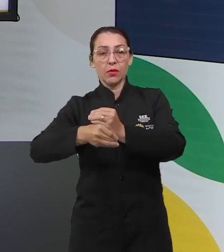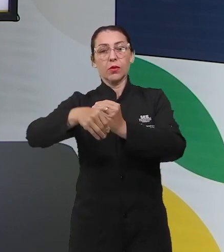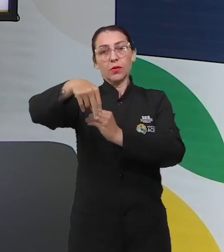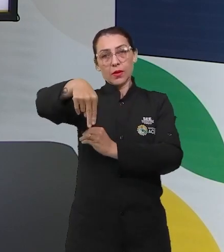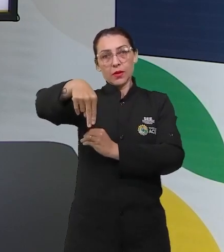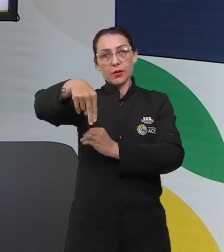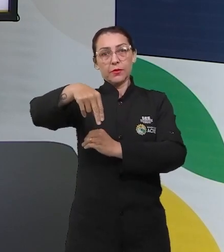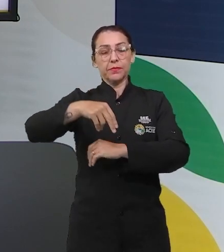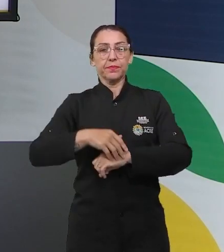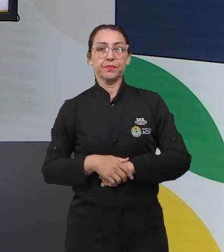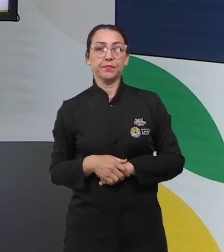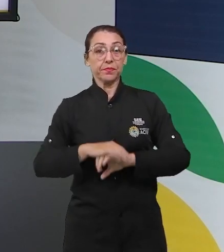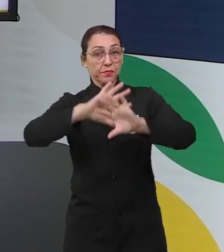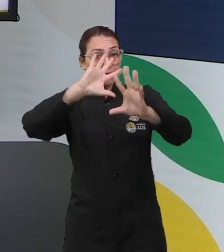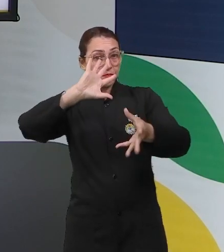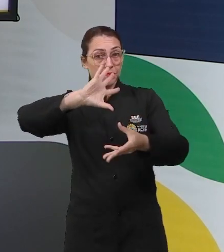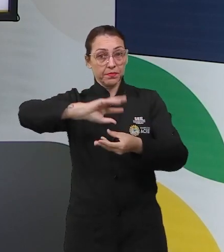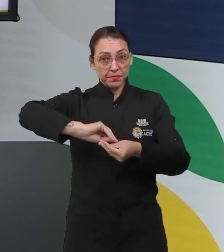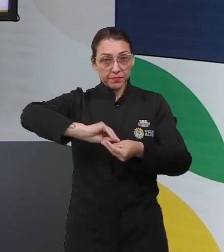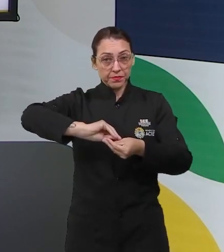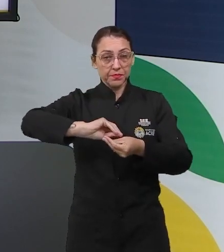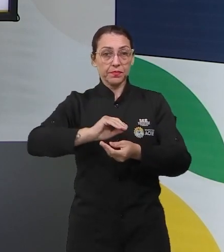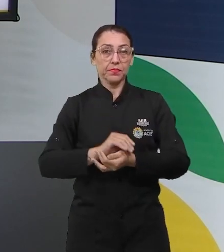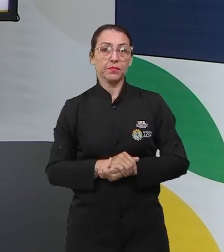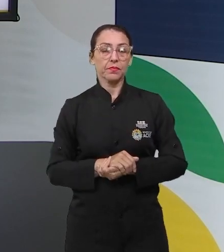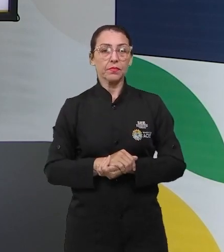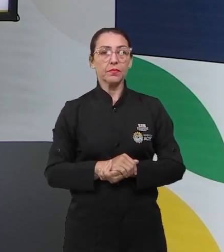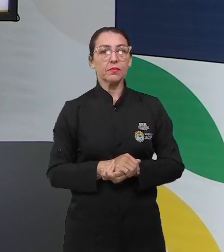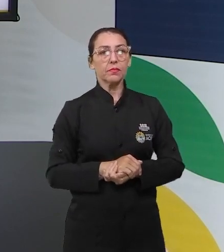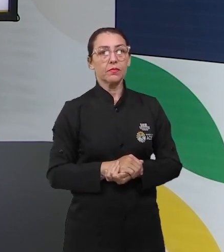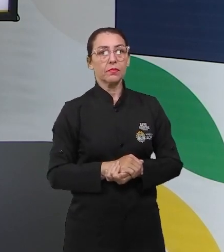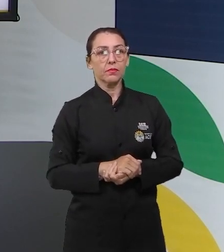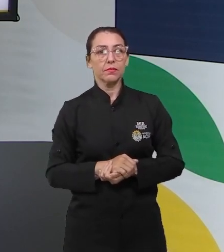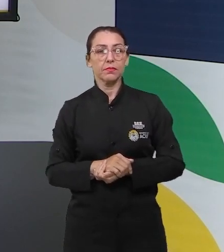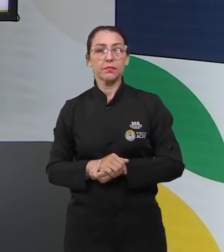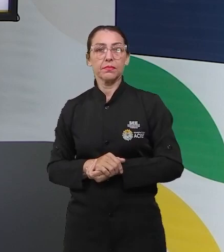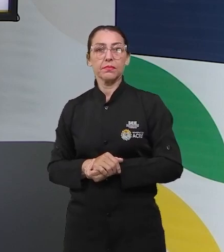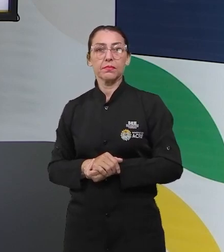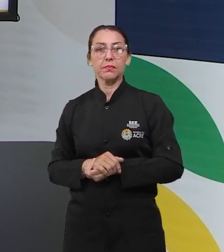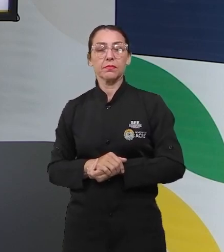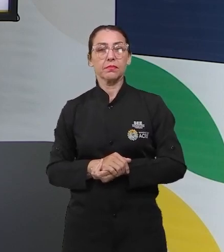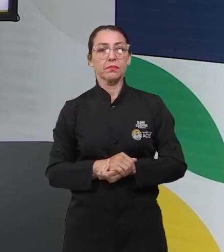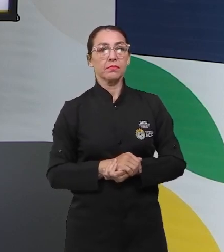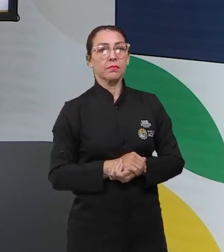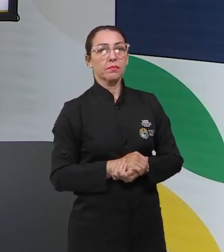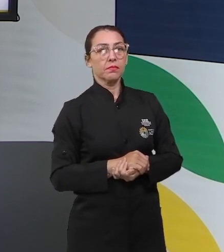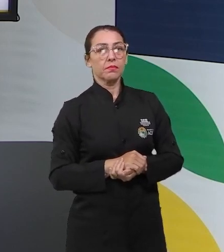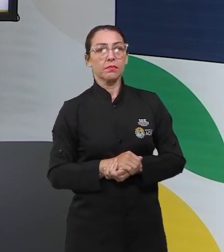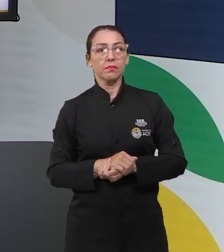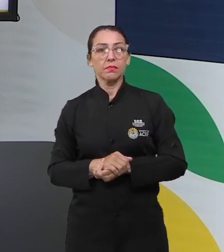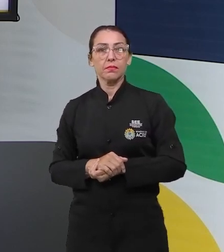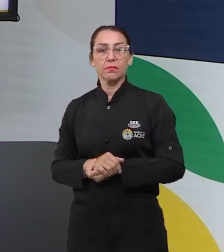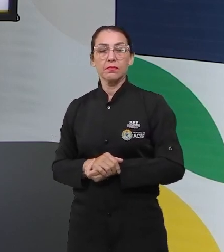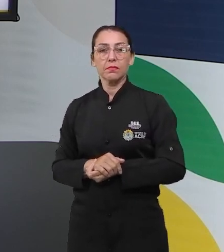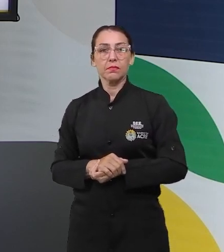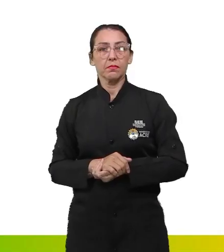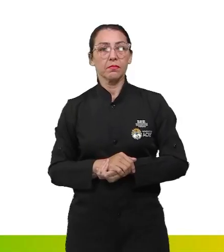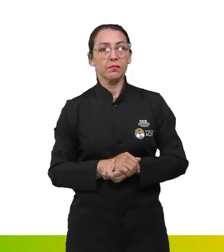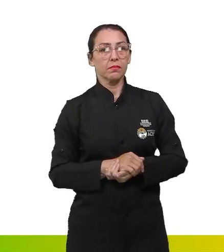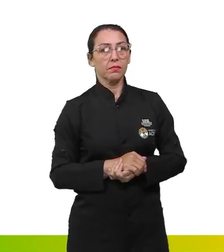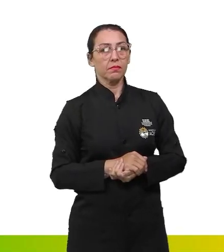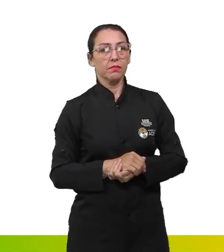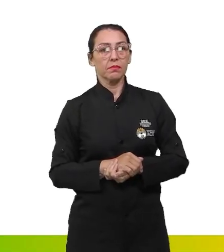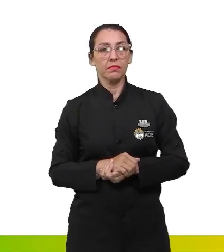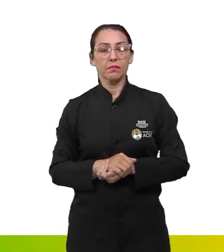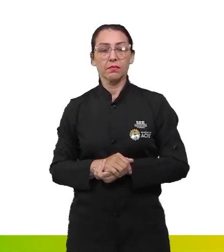isso. Em resumo, né, isso aí. Voltando aqui só para finalizar o resumo, tá, galera? Tá aí, ó. É isso